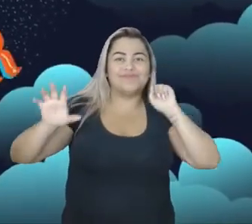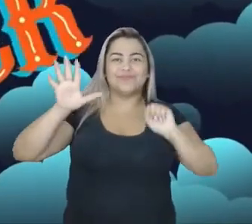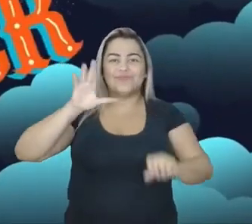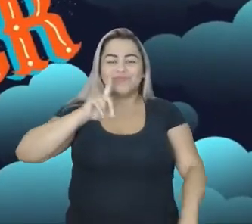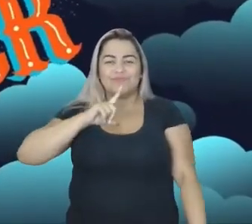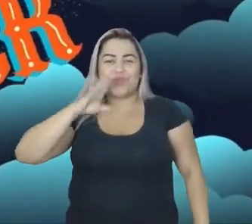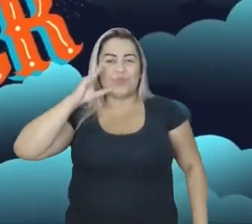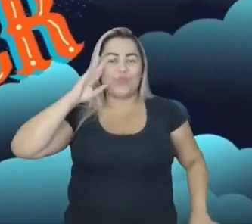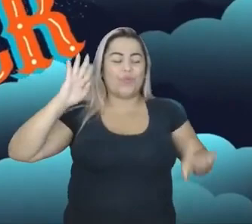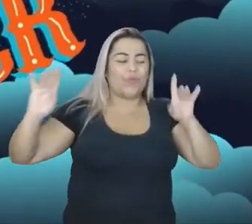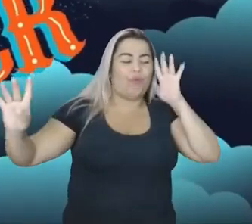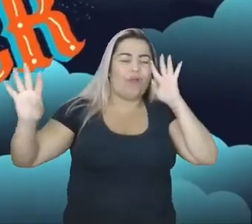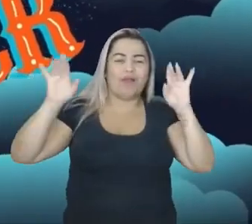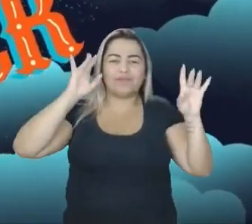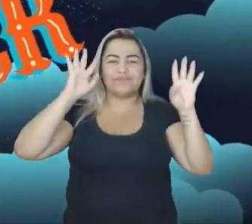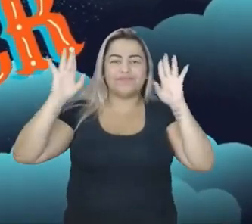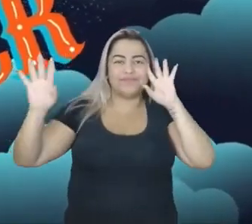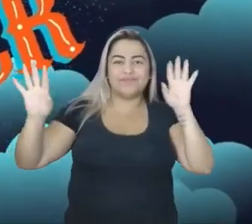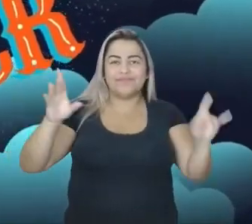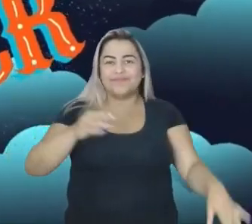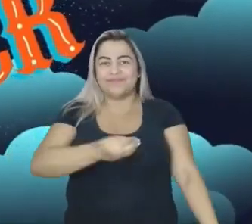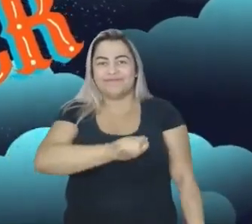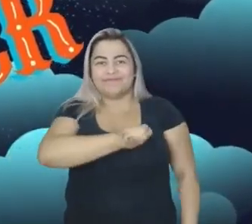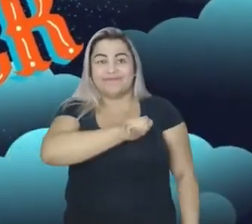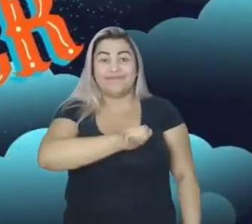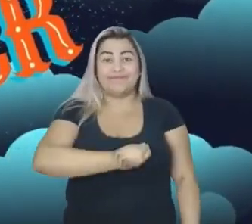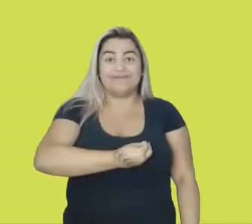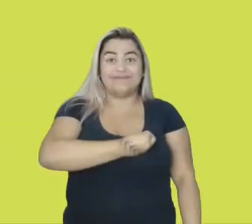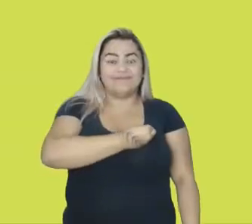tenho sonhos pra viver.